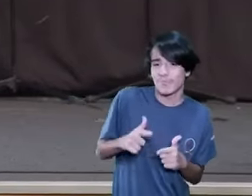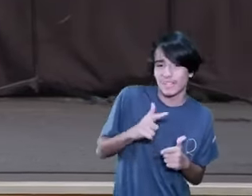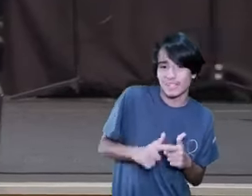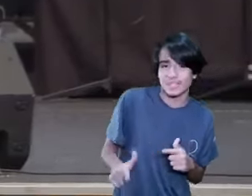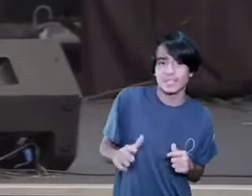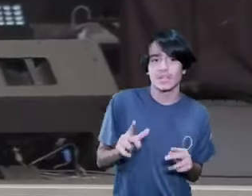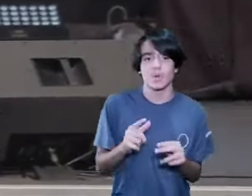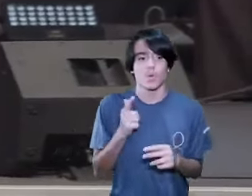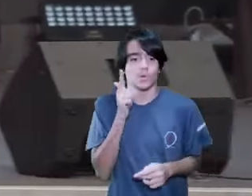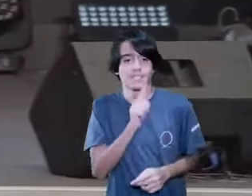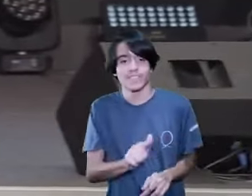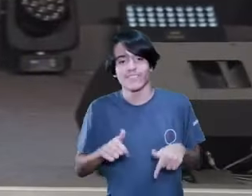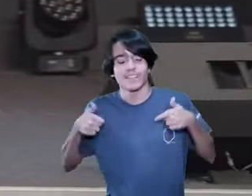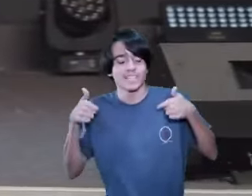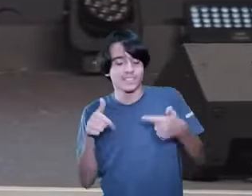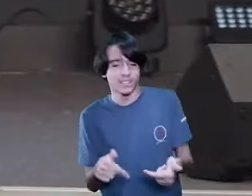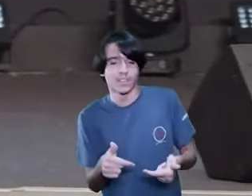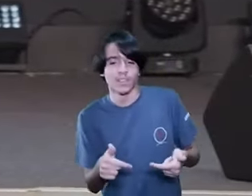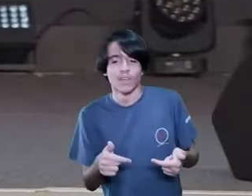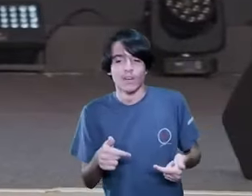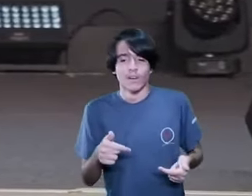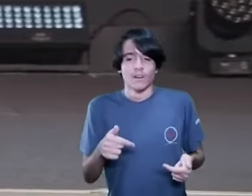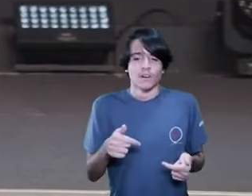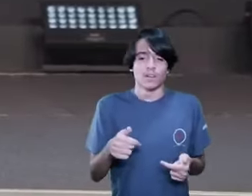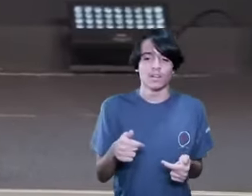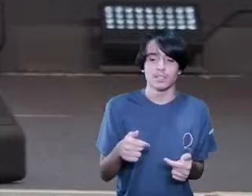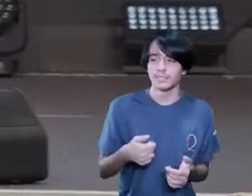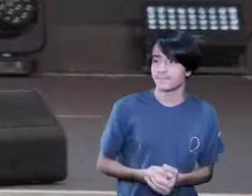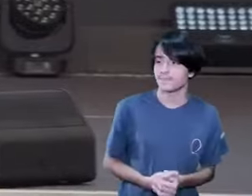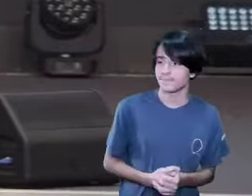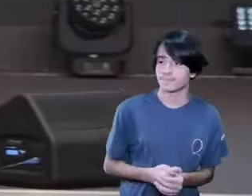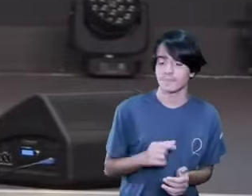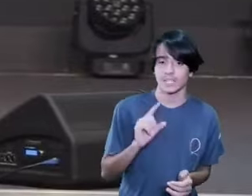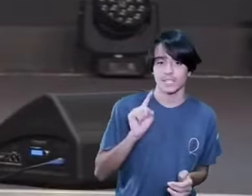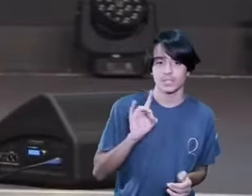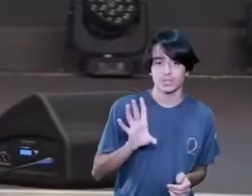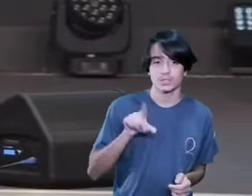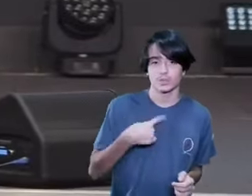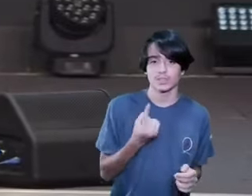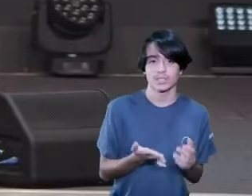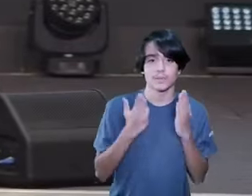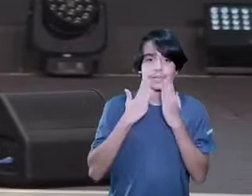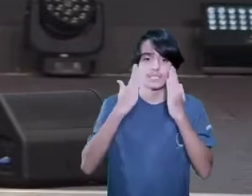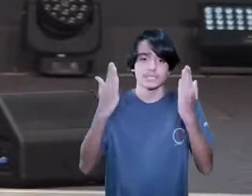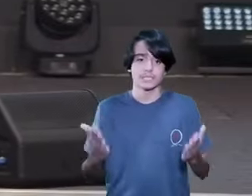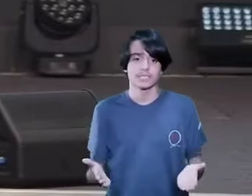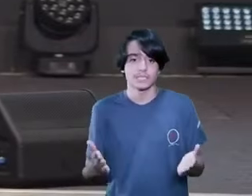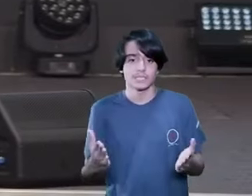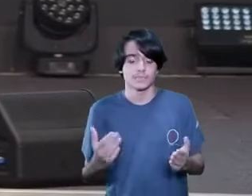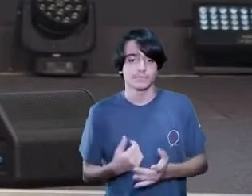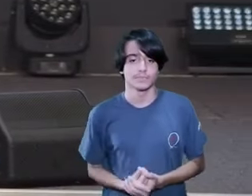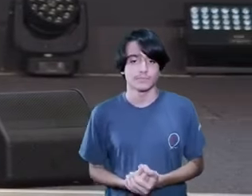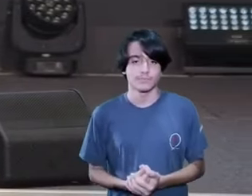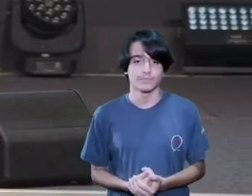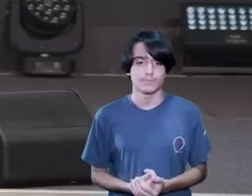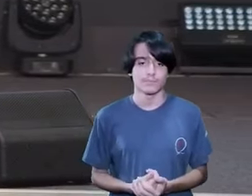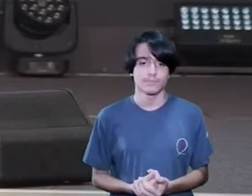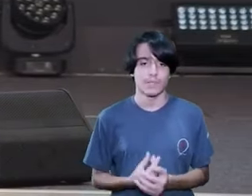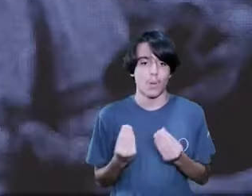para cumprirmos, para fazermos. É só nós nos apresentarmos como os